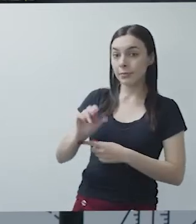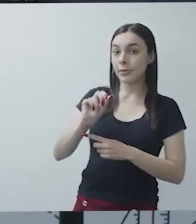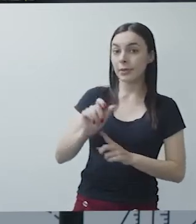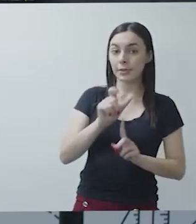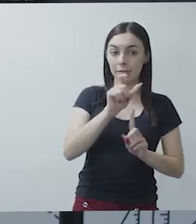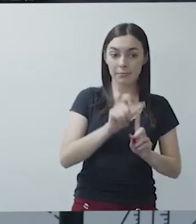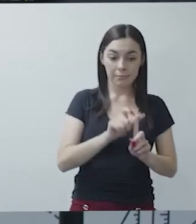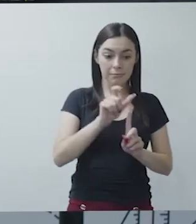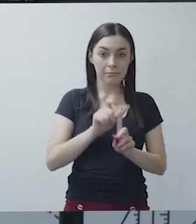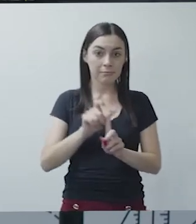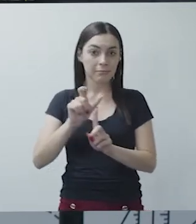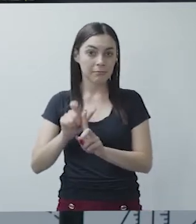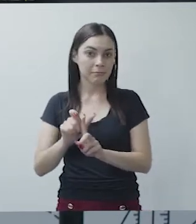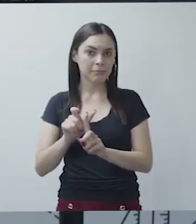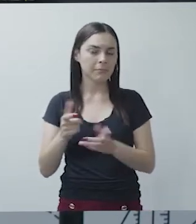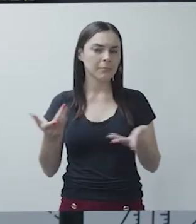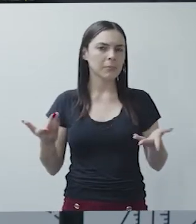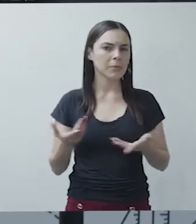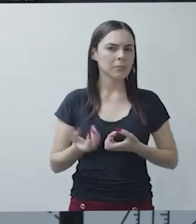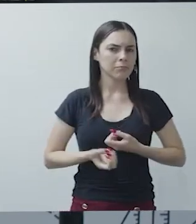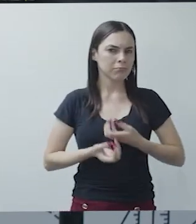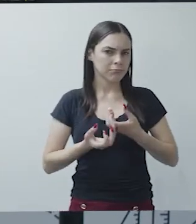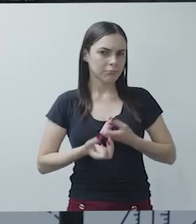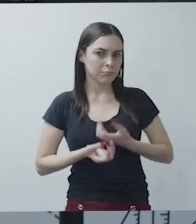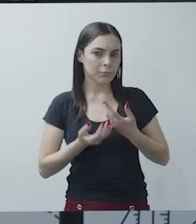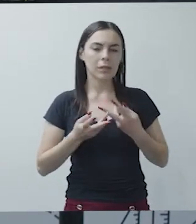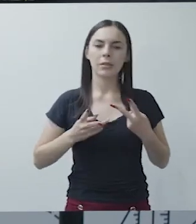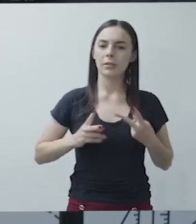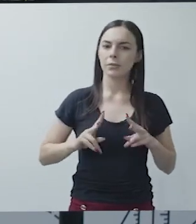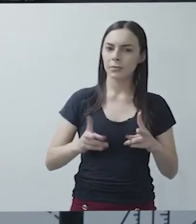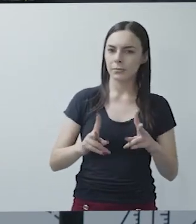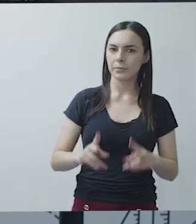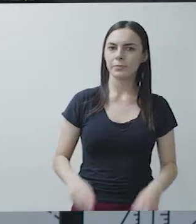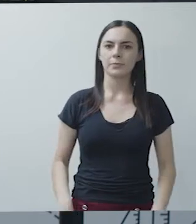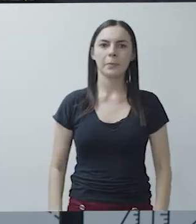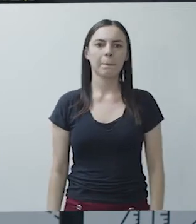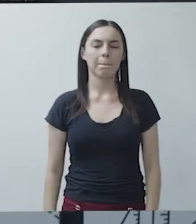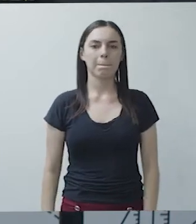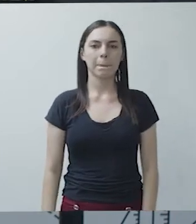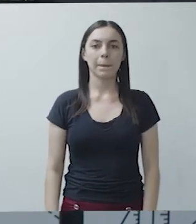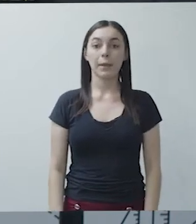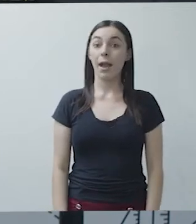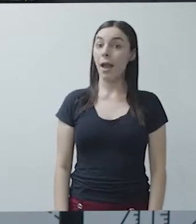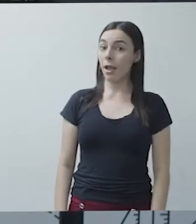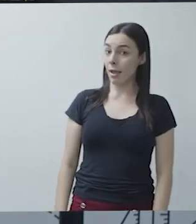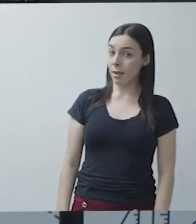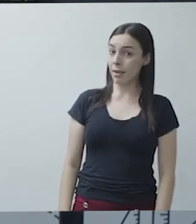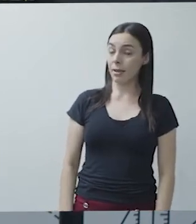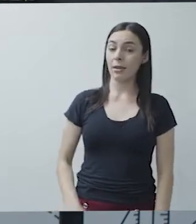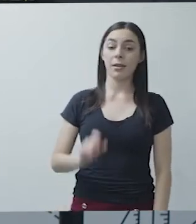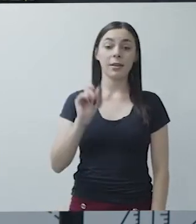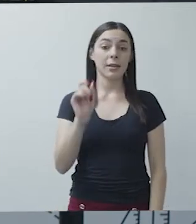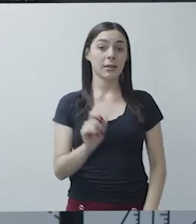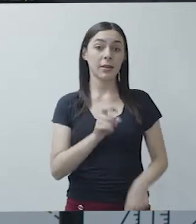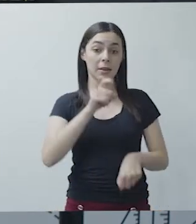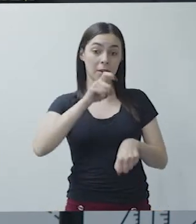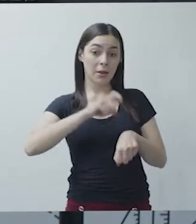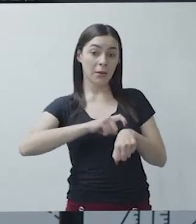personagens para compor o restante do nosso poema. Olha lá. Ah, é